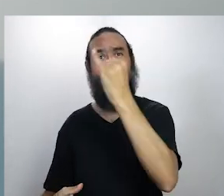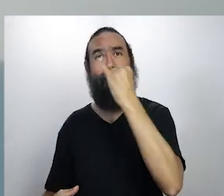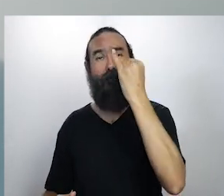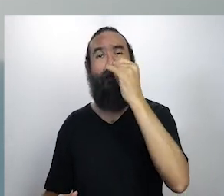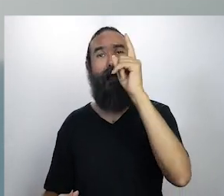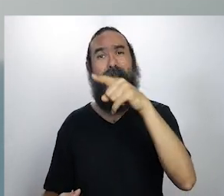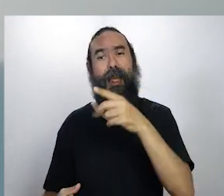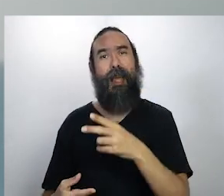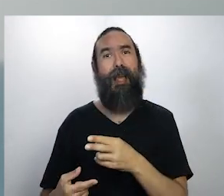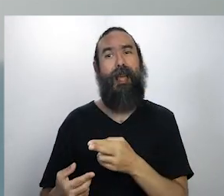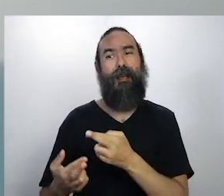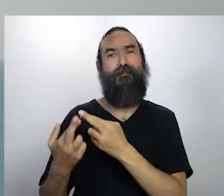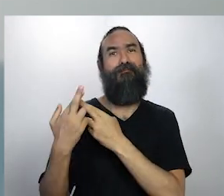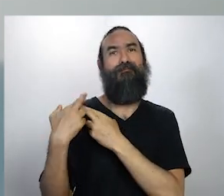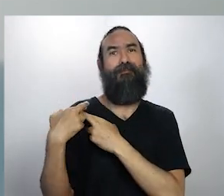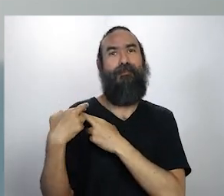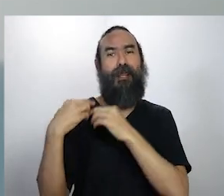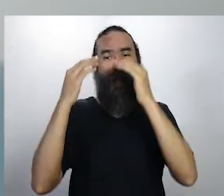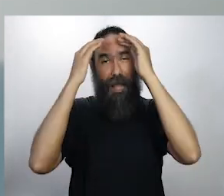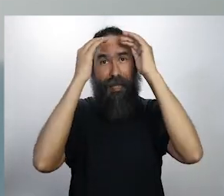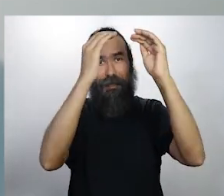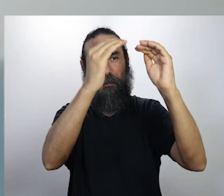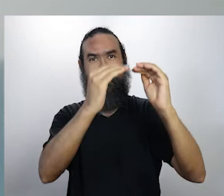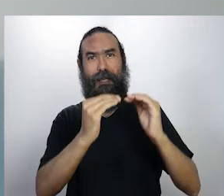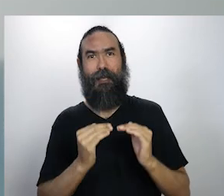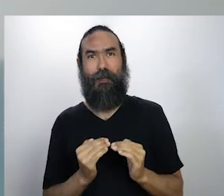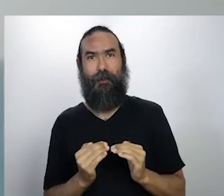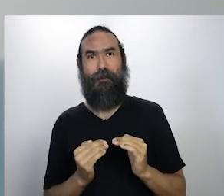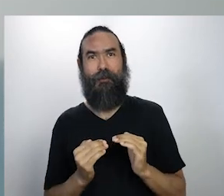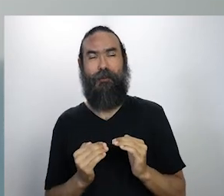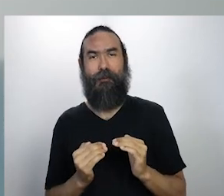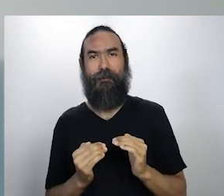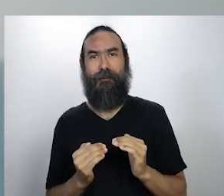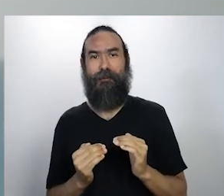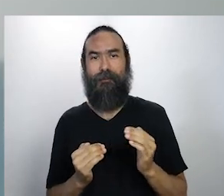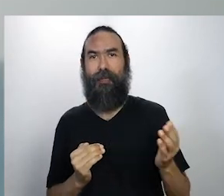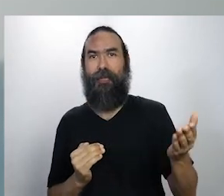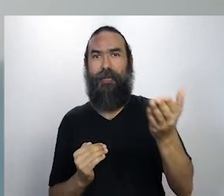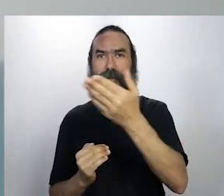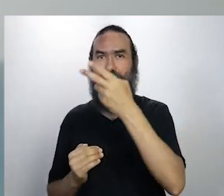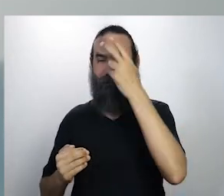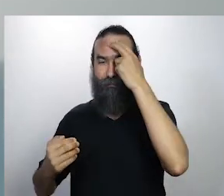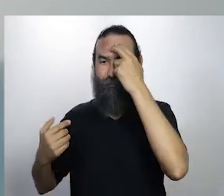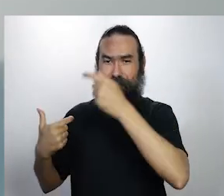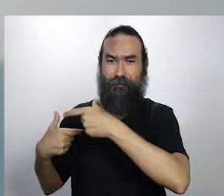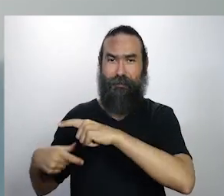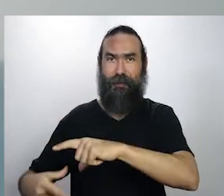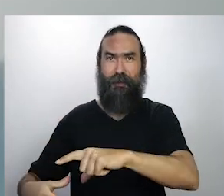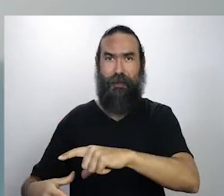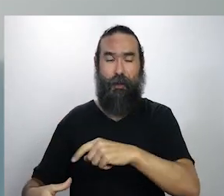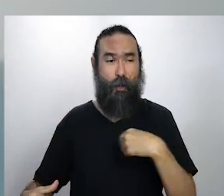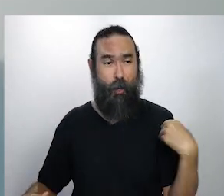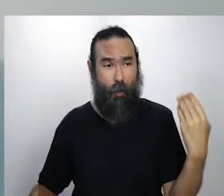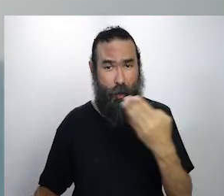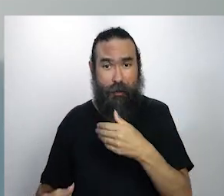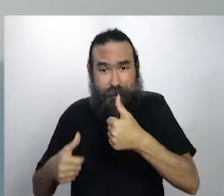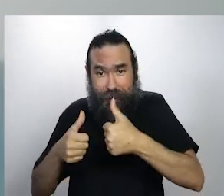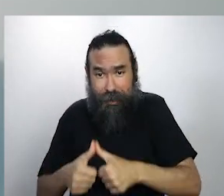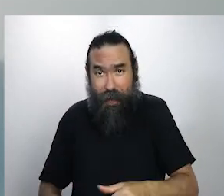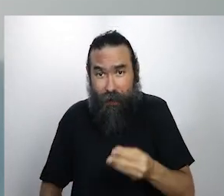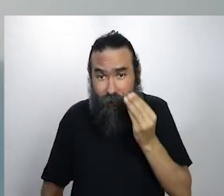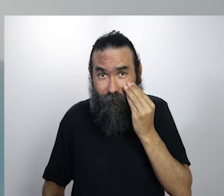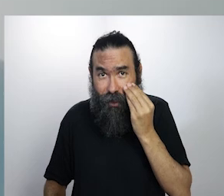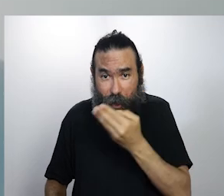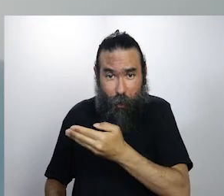prestígio a essas expressões, essas manifestações. E isso a gente vê demonstrado, né, a UEG